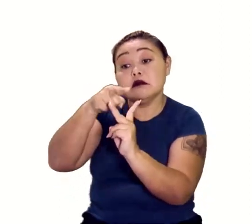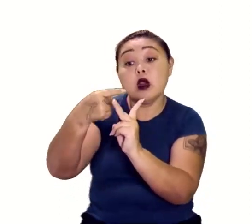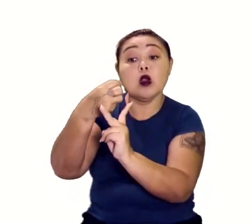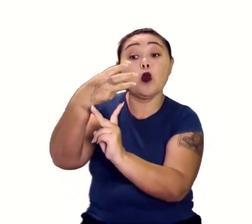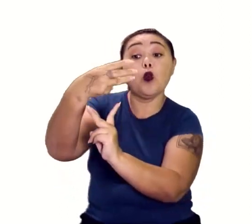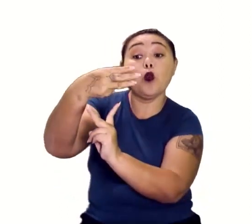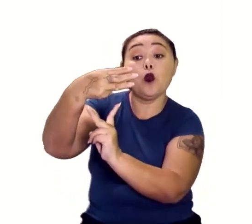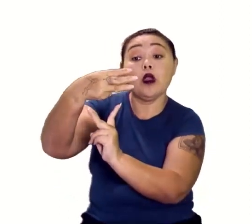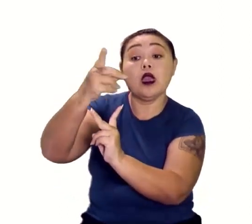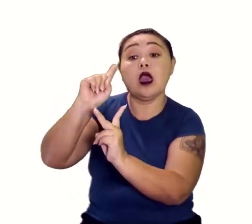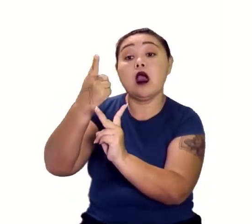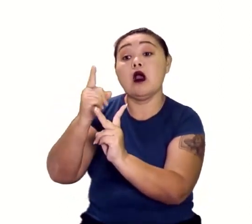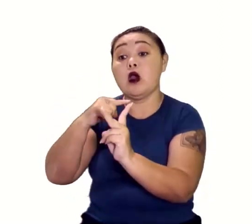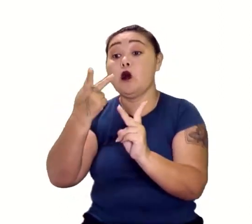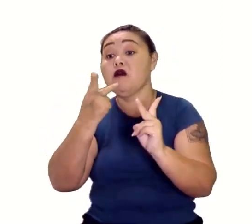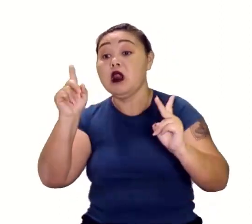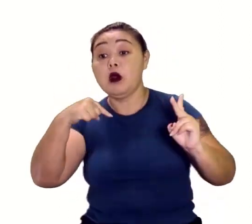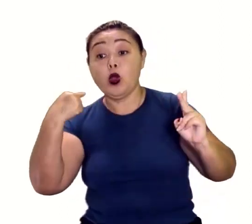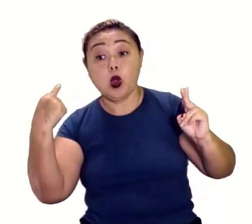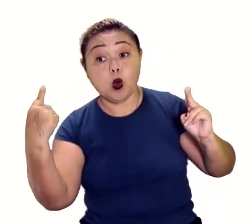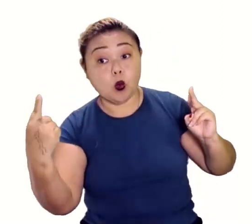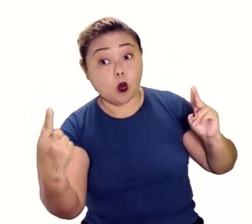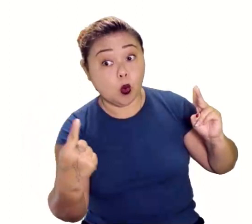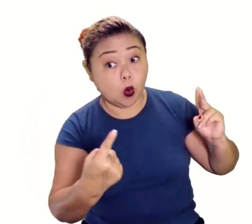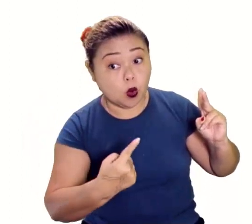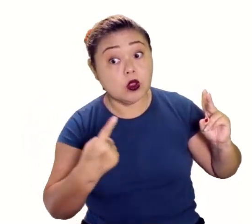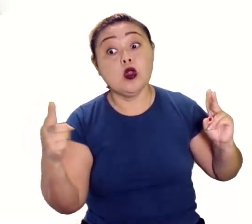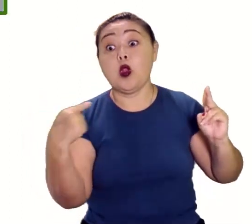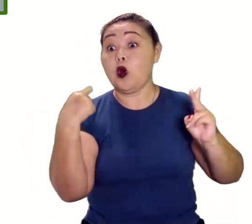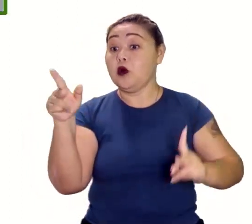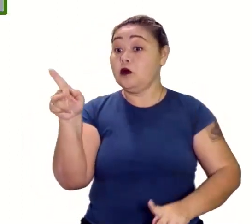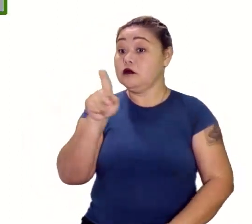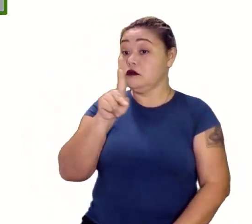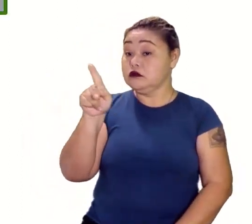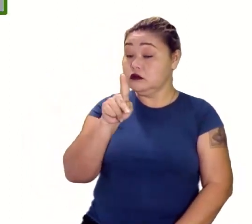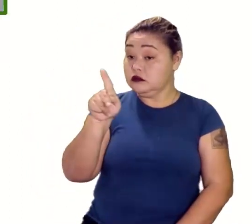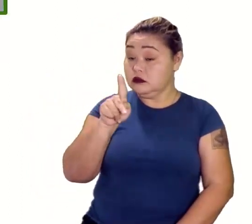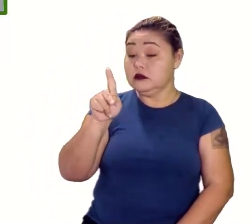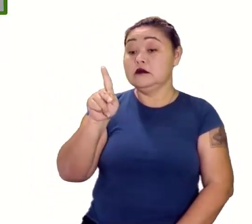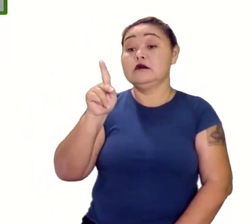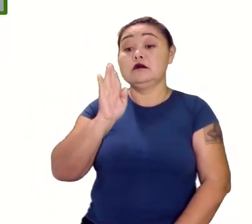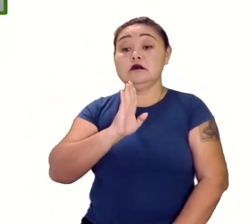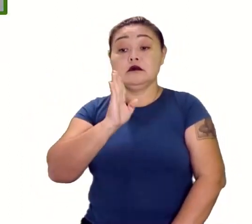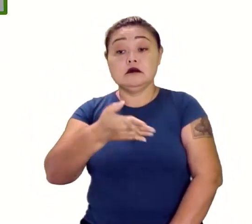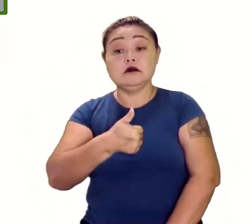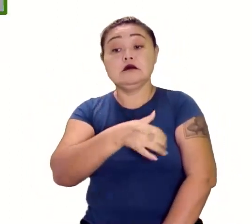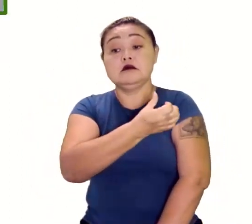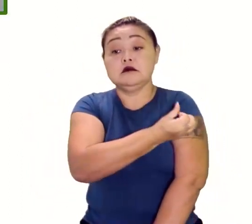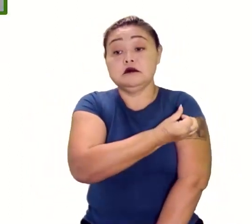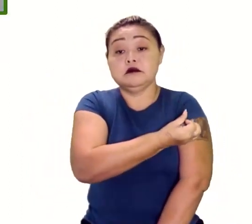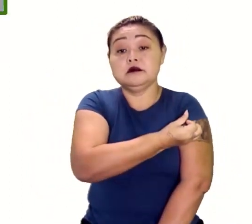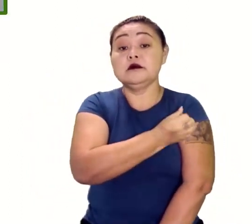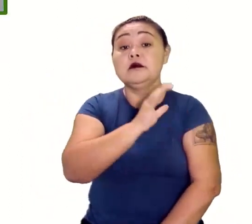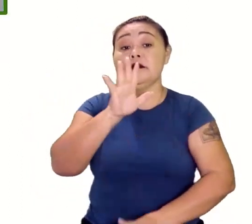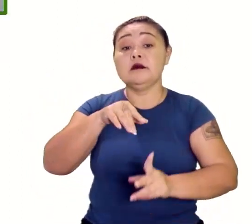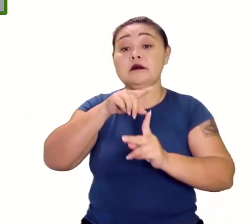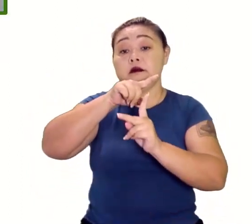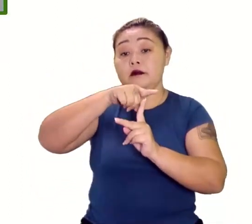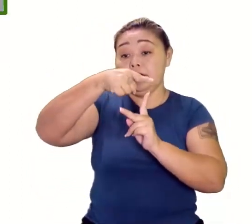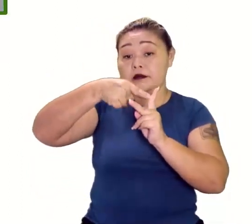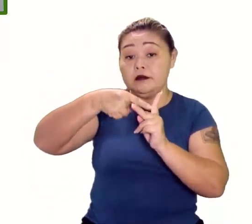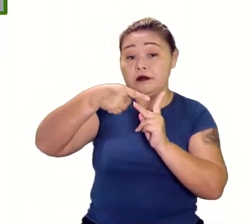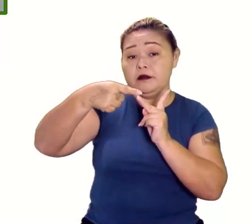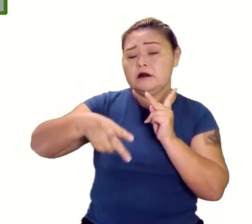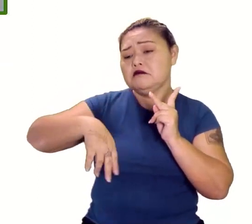cúbica. Quando eu falo nós, professores do 6º ano, principalmente. Não é? A radiciação